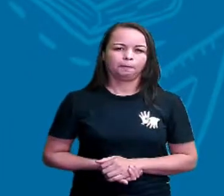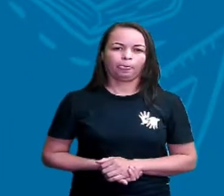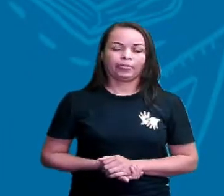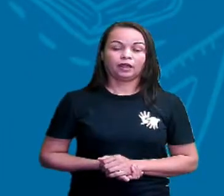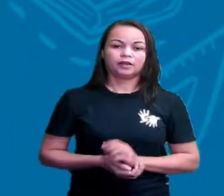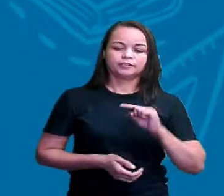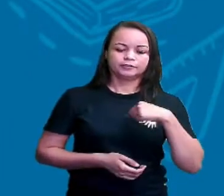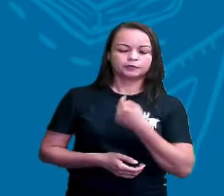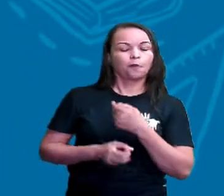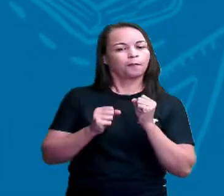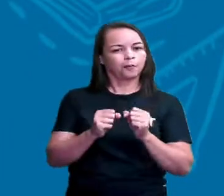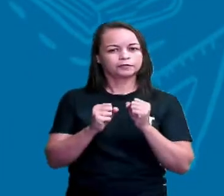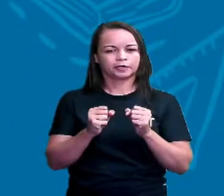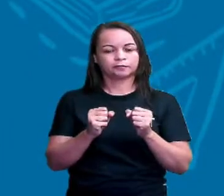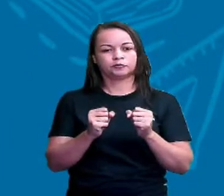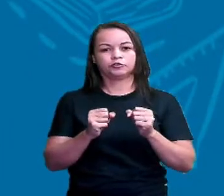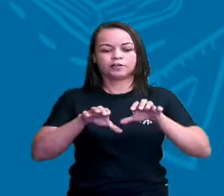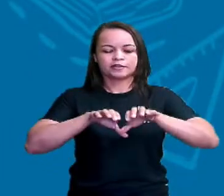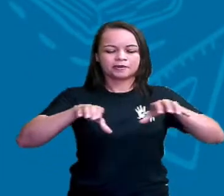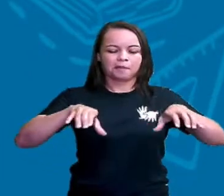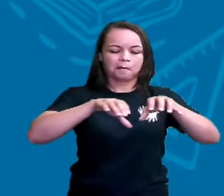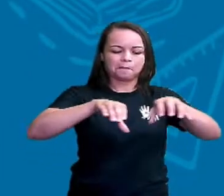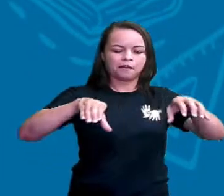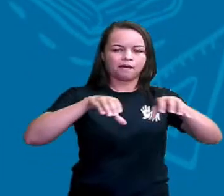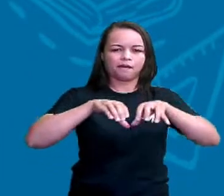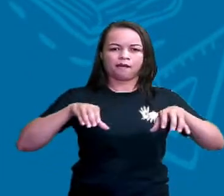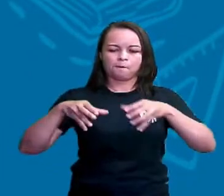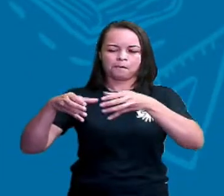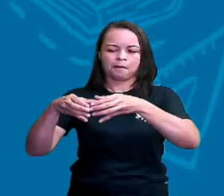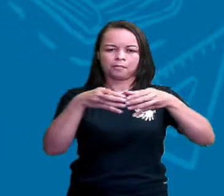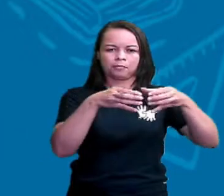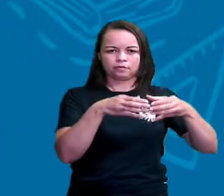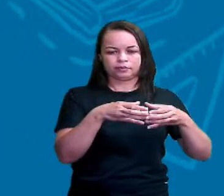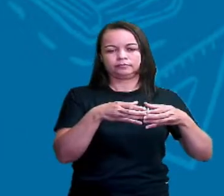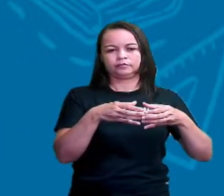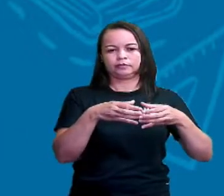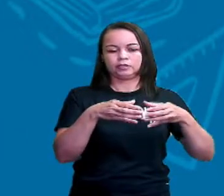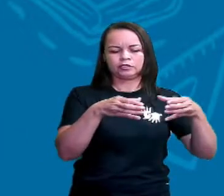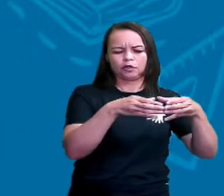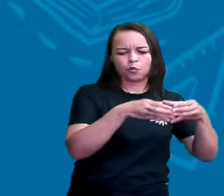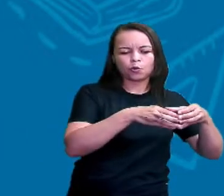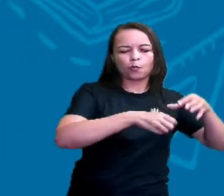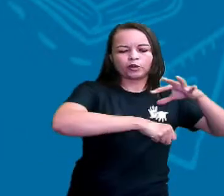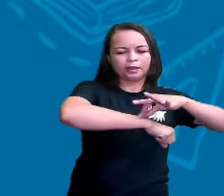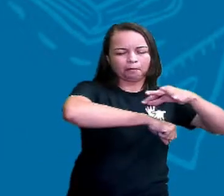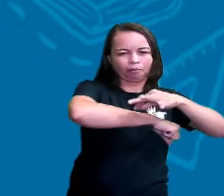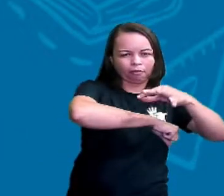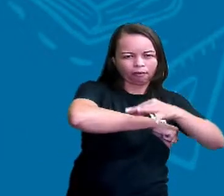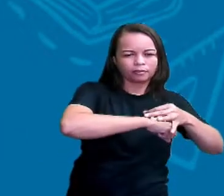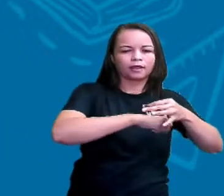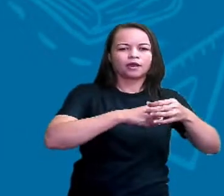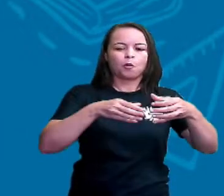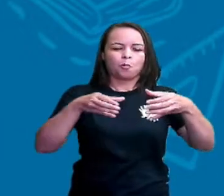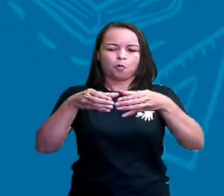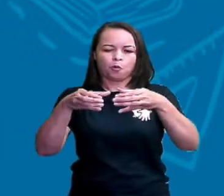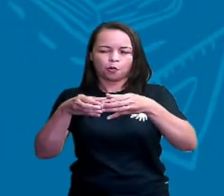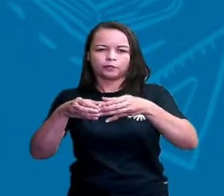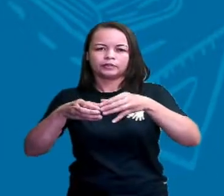pode separar por grupos, né? Aqueles animais que têm penas, os animais que têm pelos, os animais